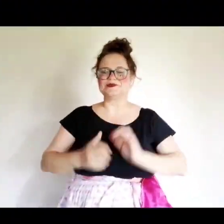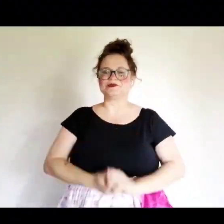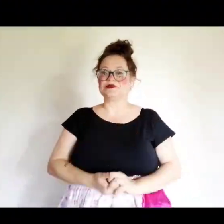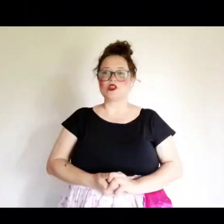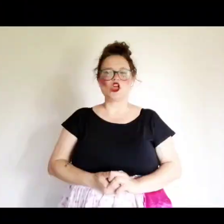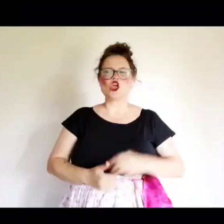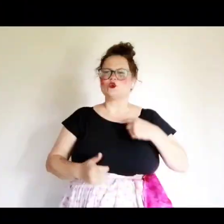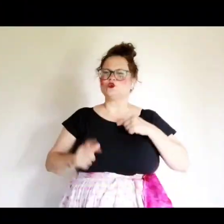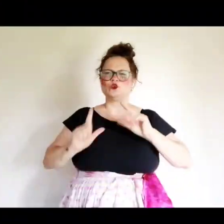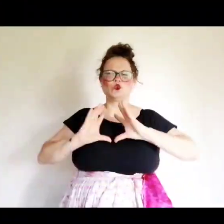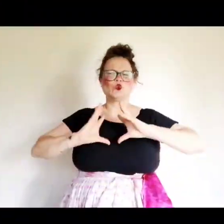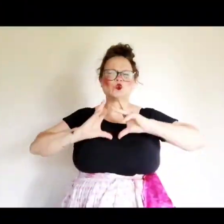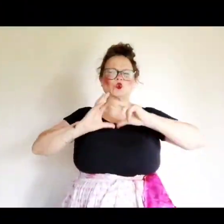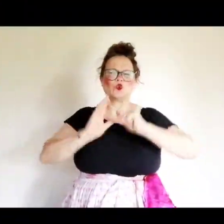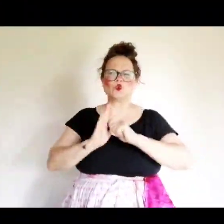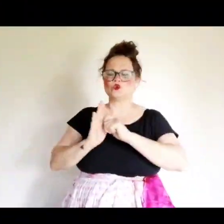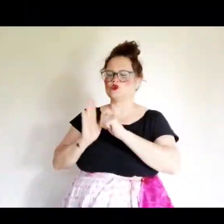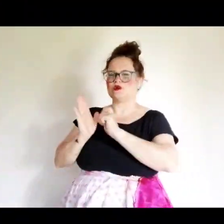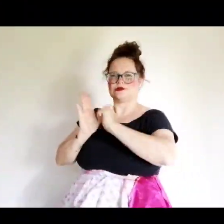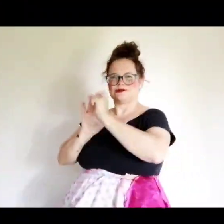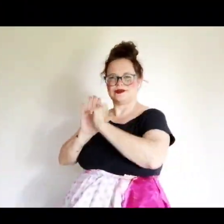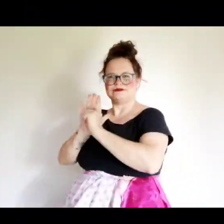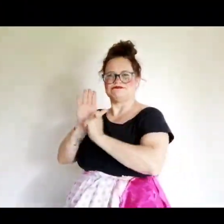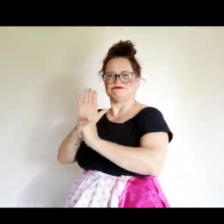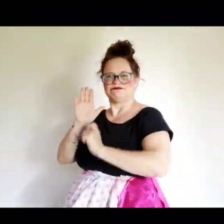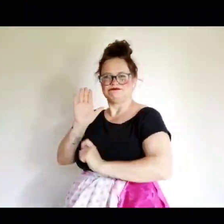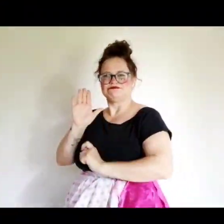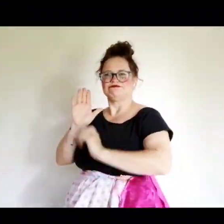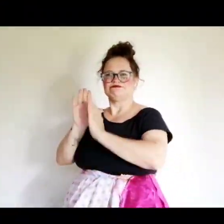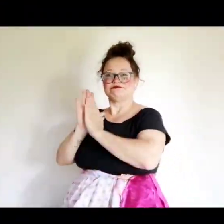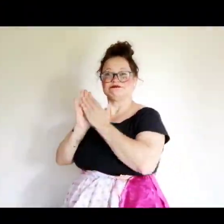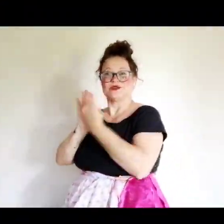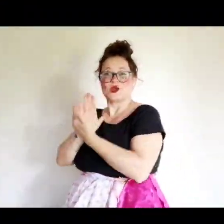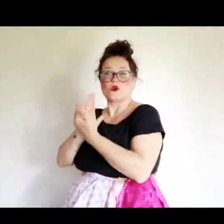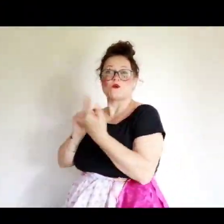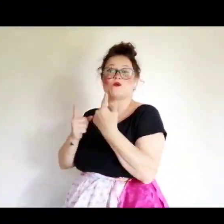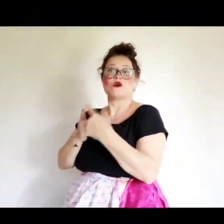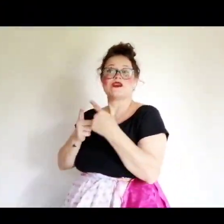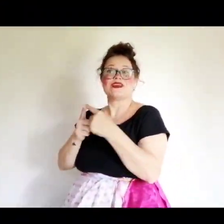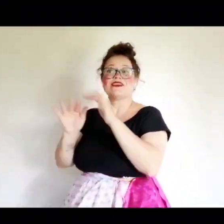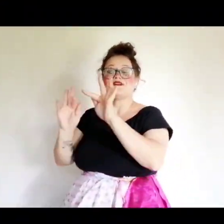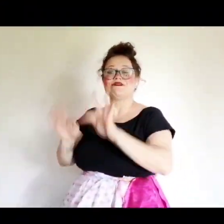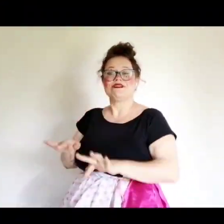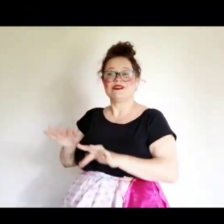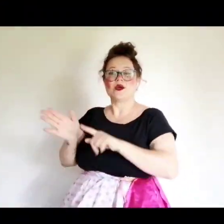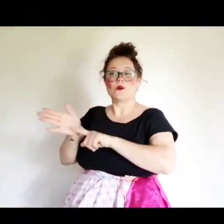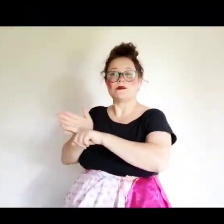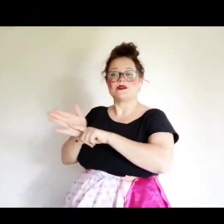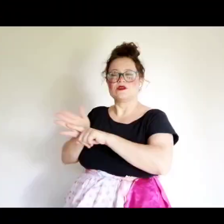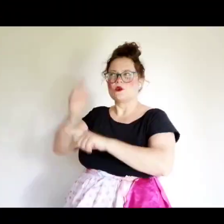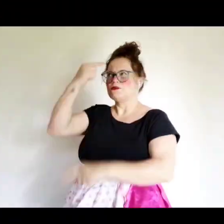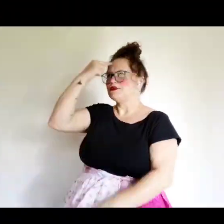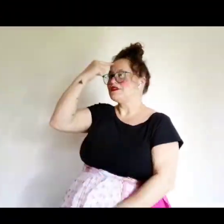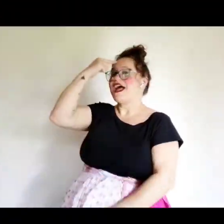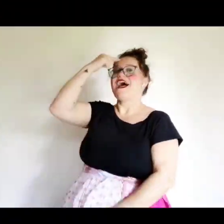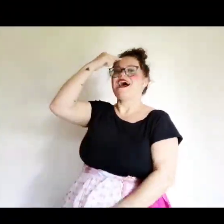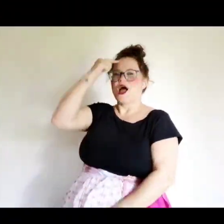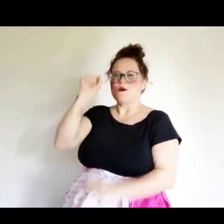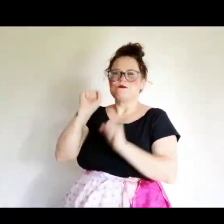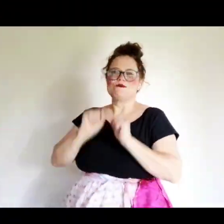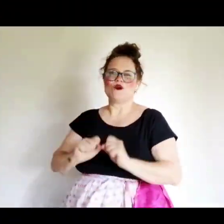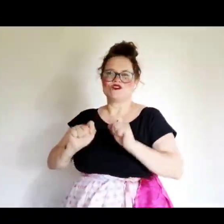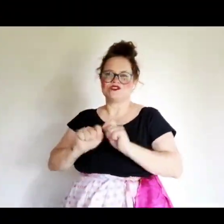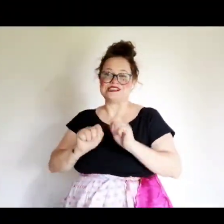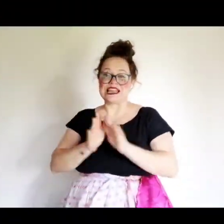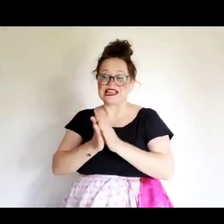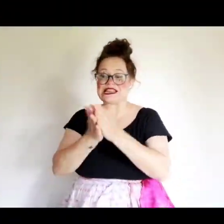Tá tudo aqui no meu diário de bordo, porque eu coloquei aqui, ó. Porque no final da pesquisa eu acabei pensando em criar um livro